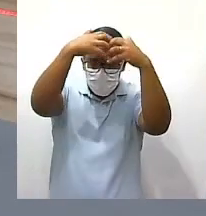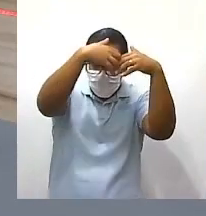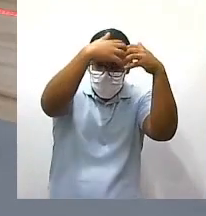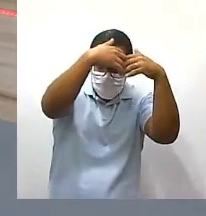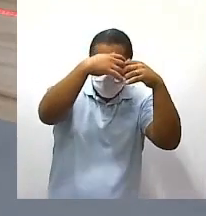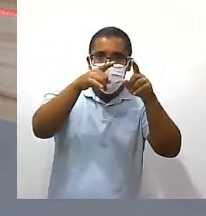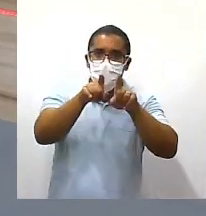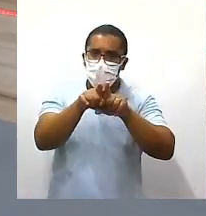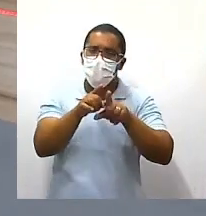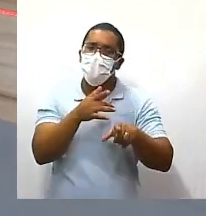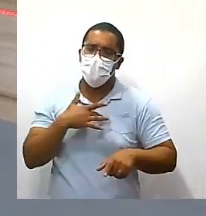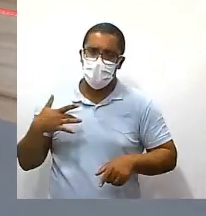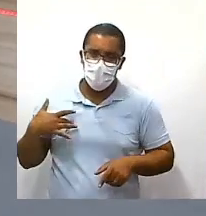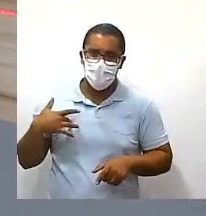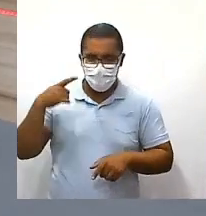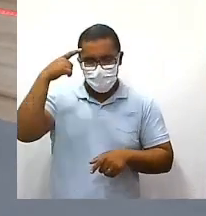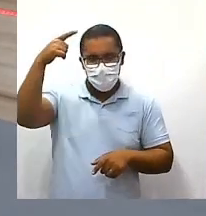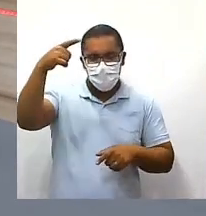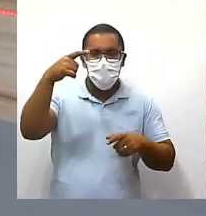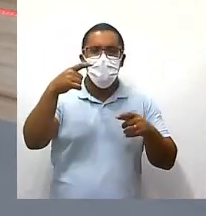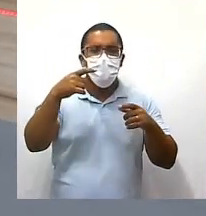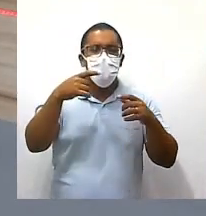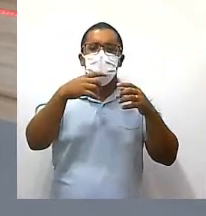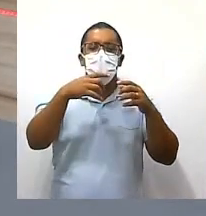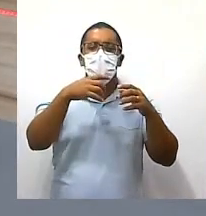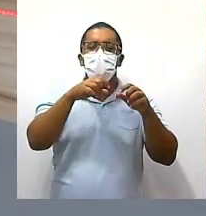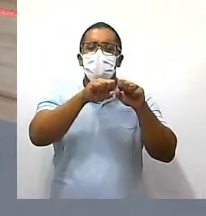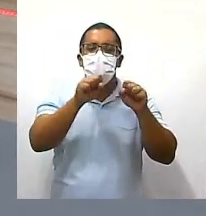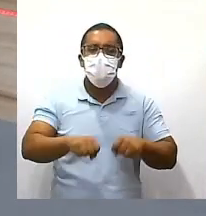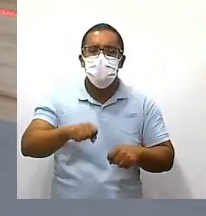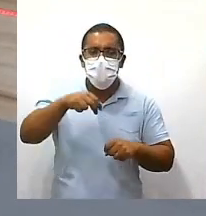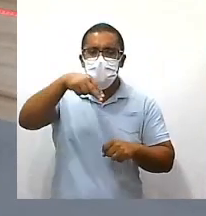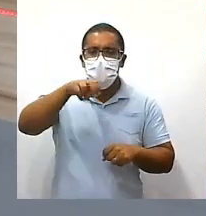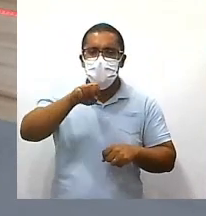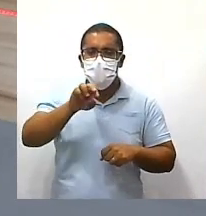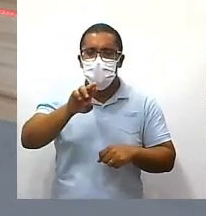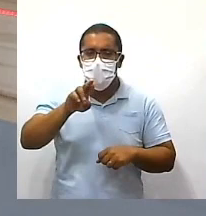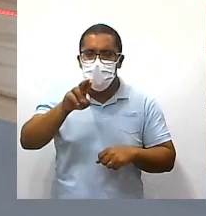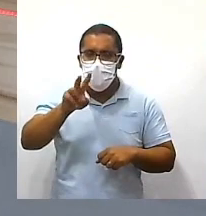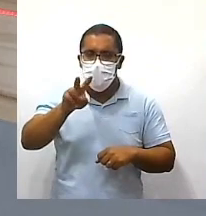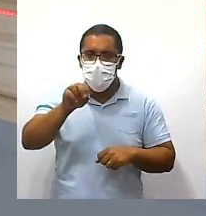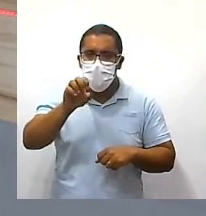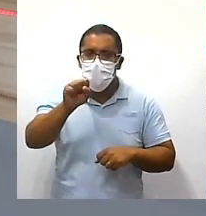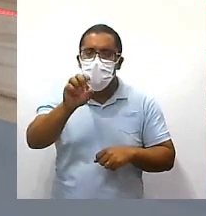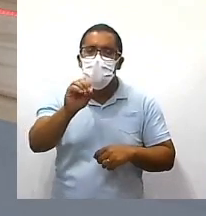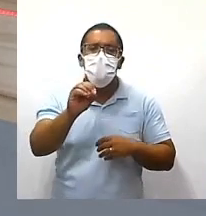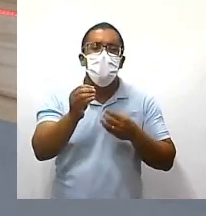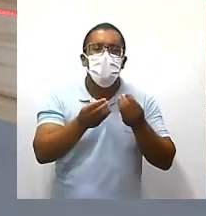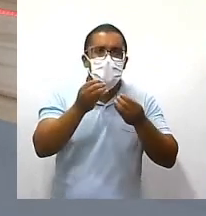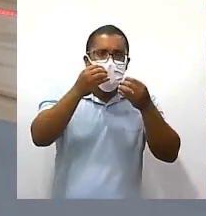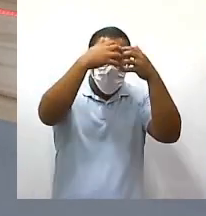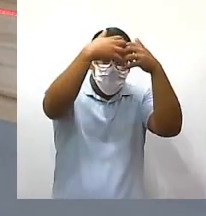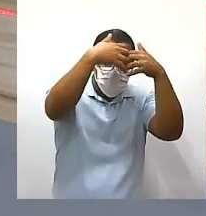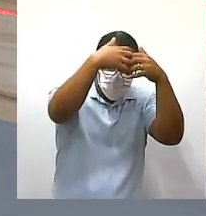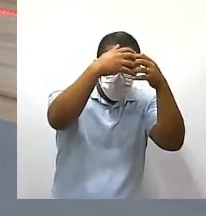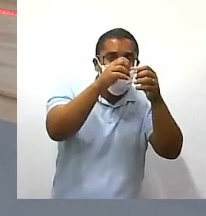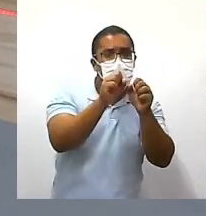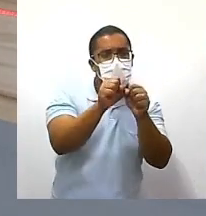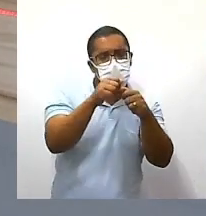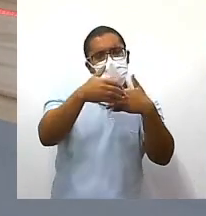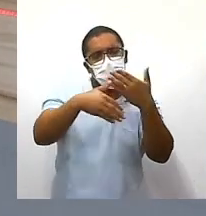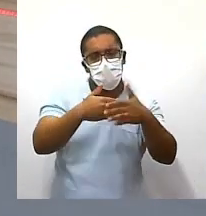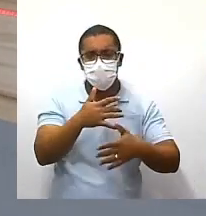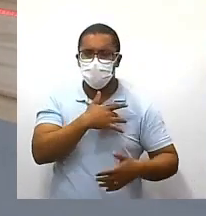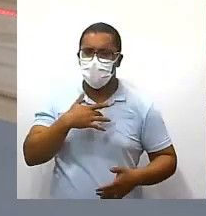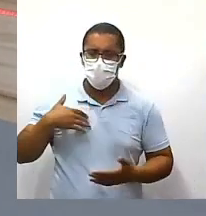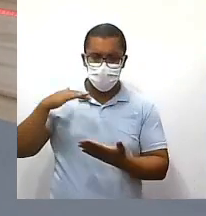falei do sistema nervoso, eu estava falando principalmente da questão dos psicoativos e como eles podem afetar a